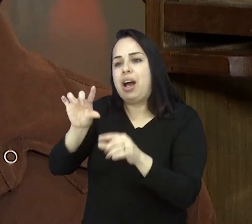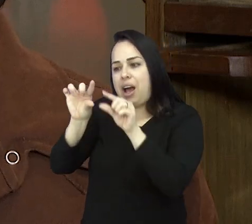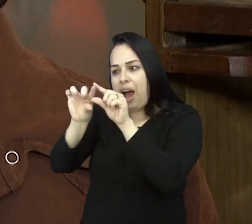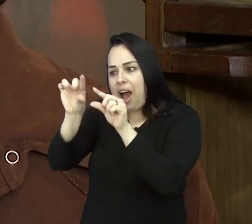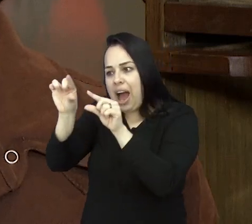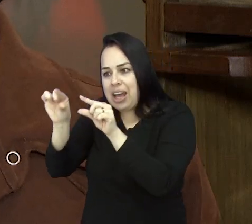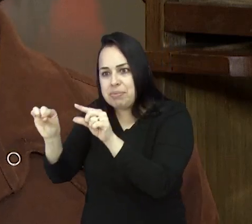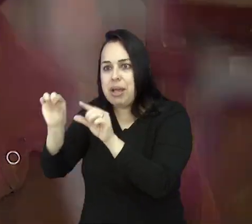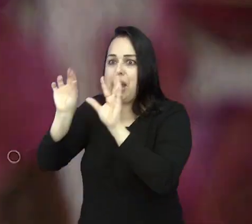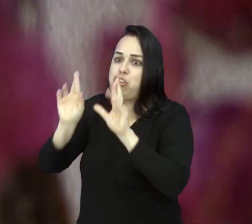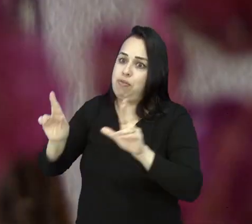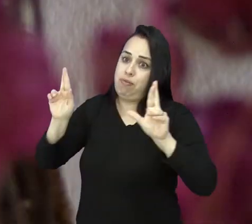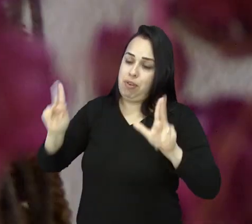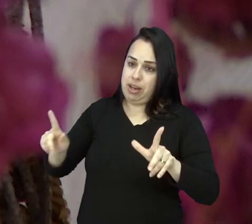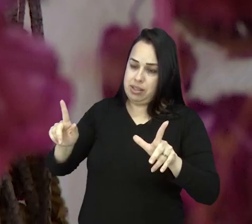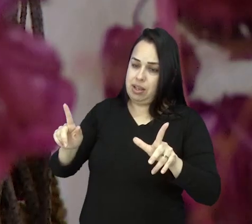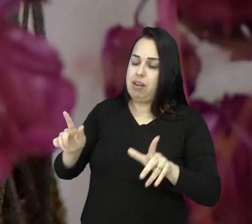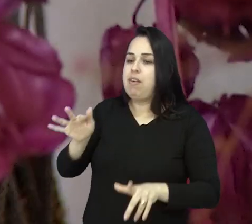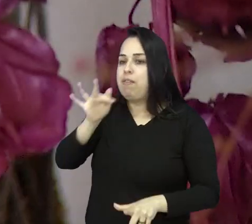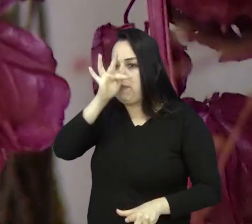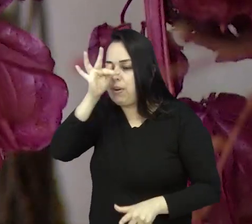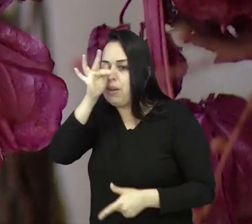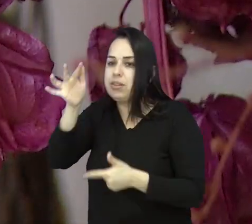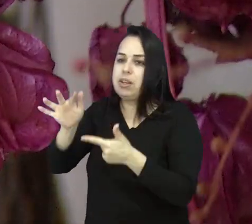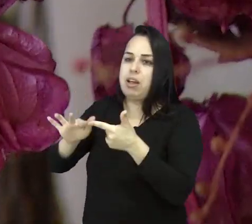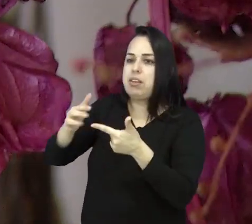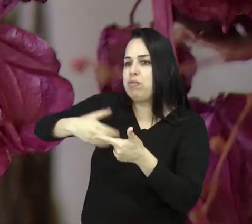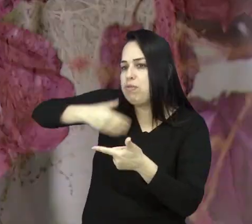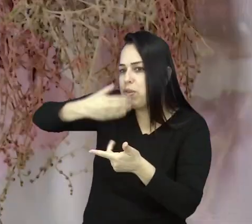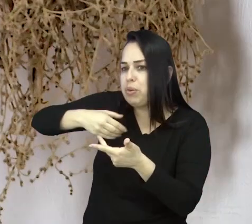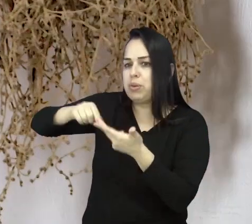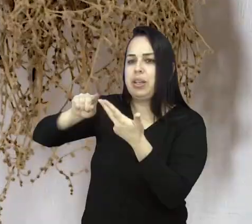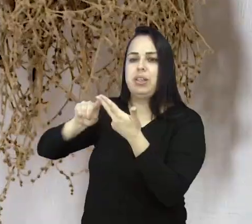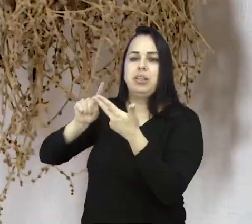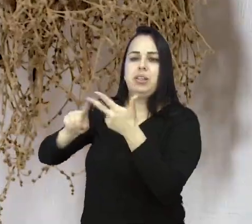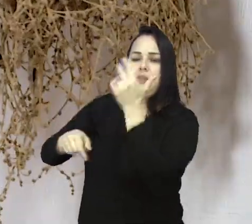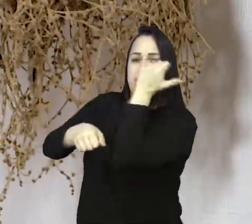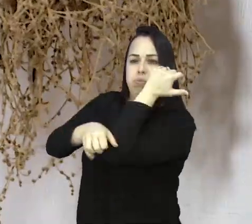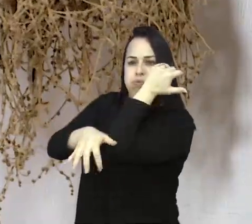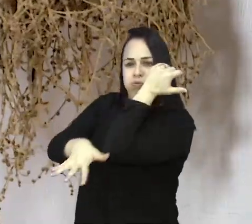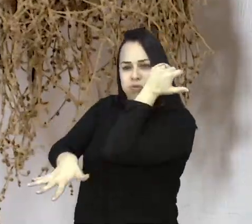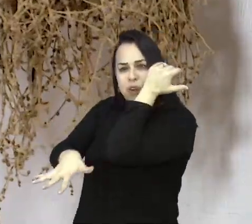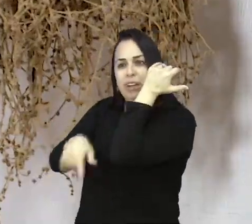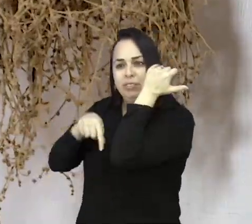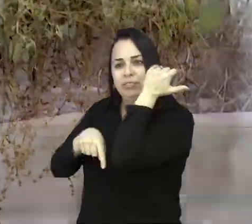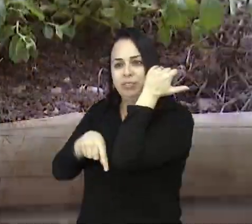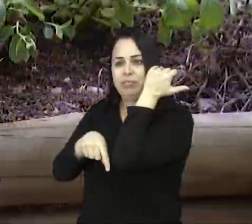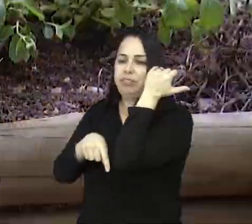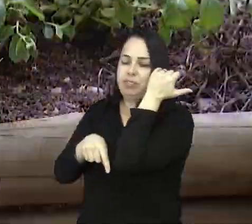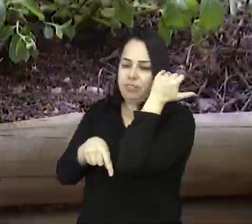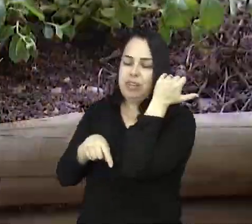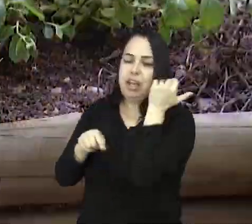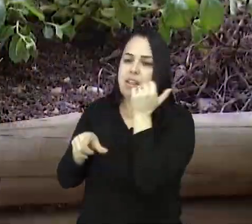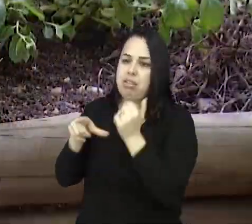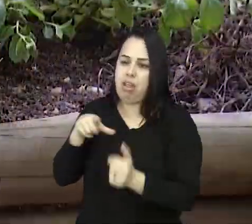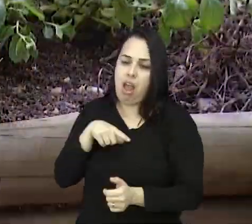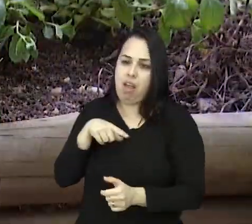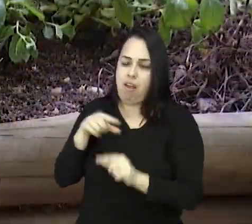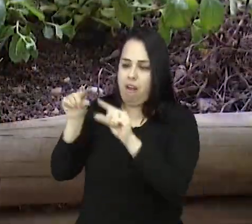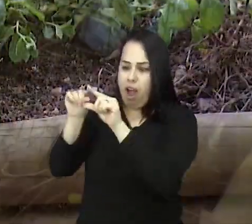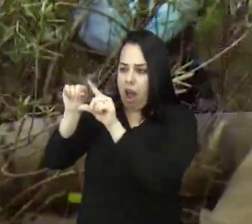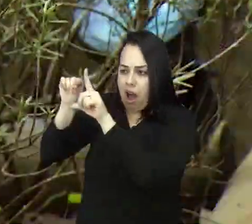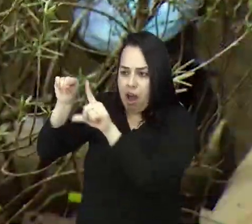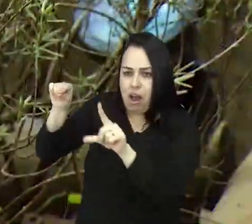são infusões. Flores, frutas, raízes, por exemplo, gengibre, né? Elas são